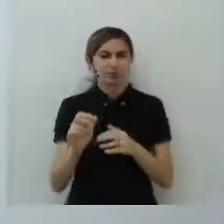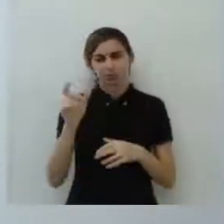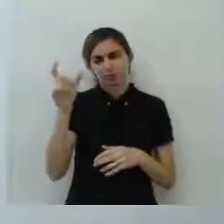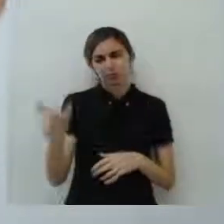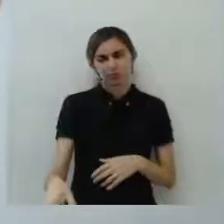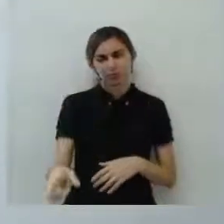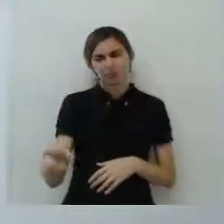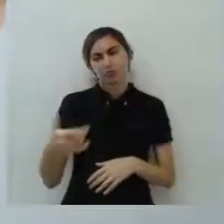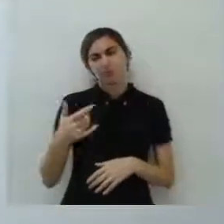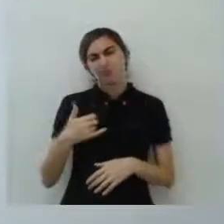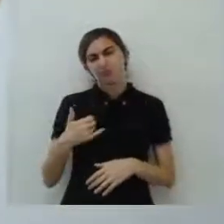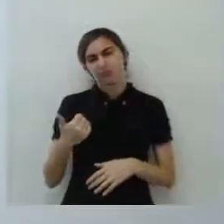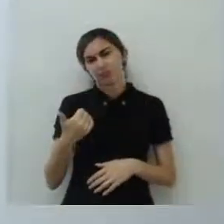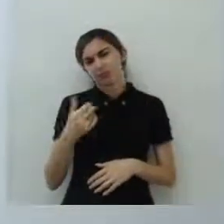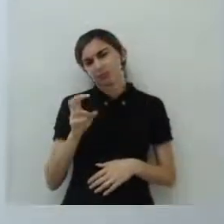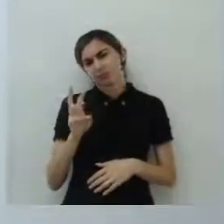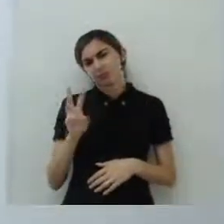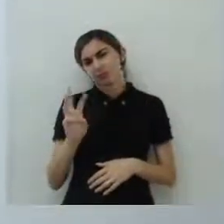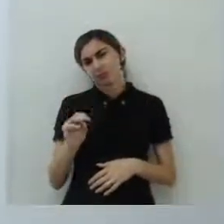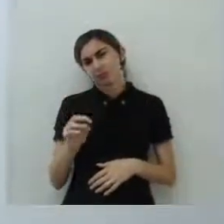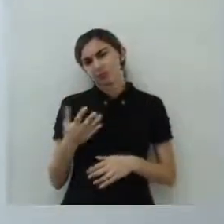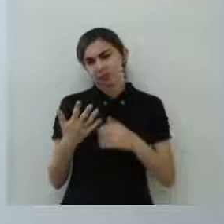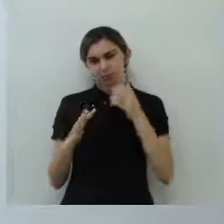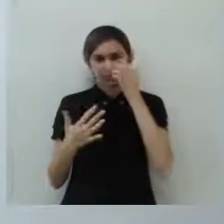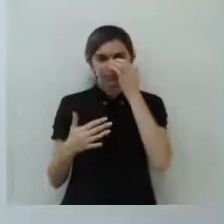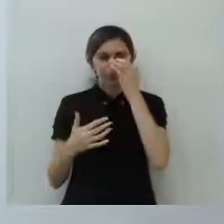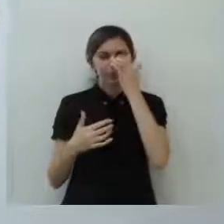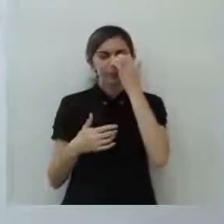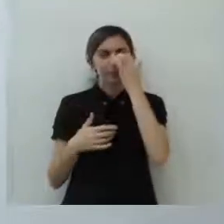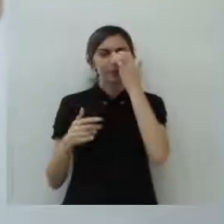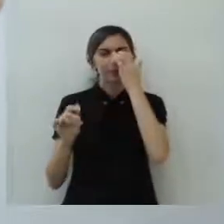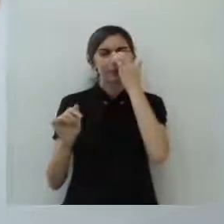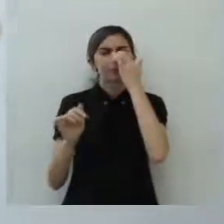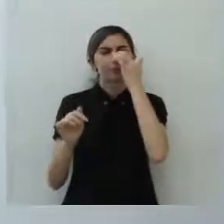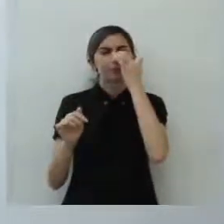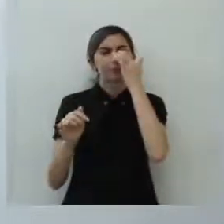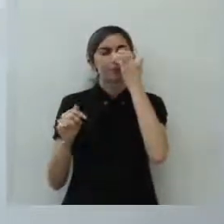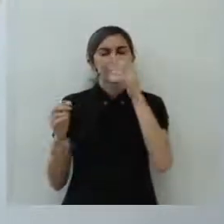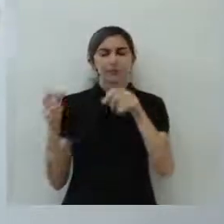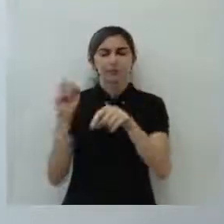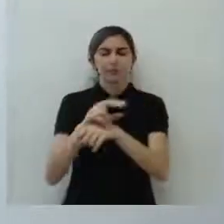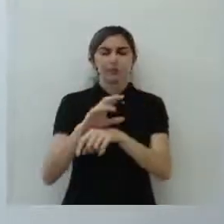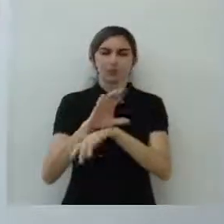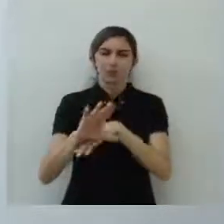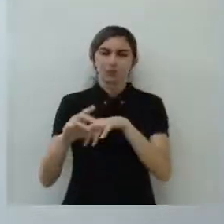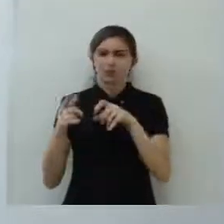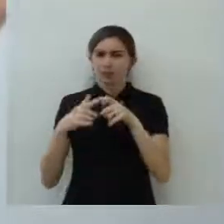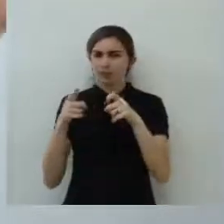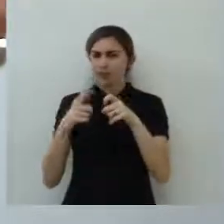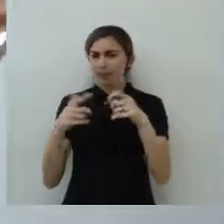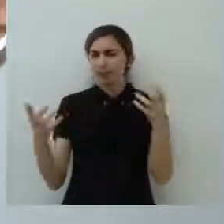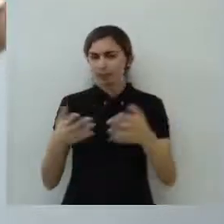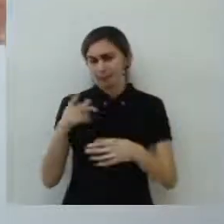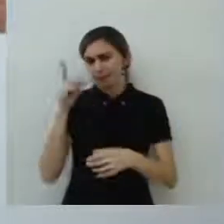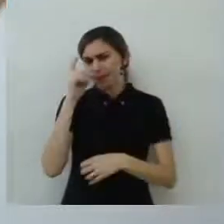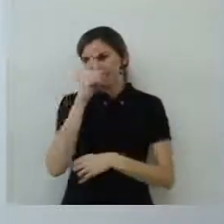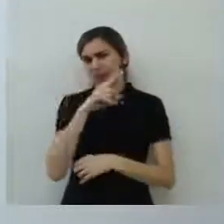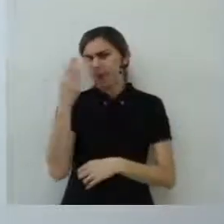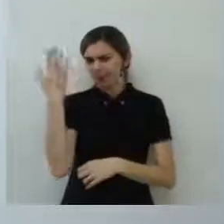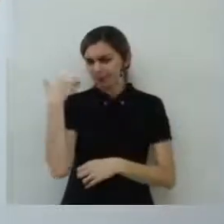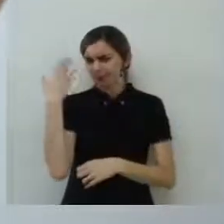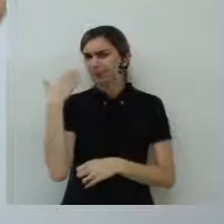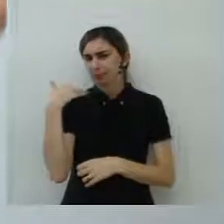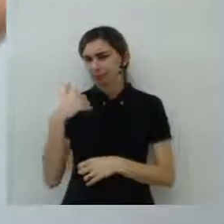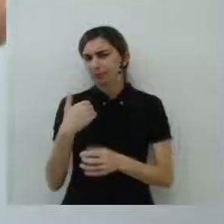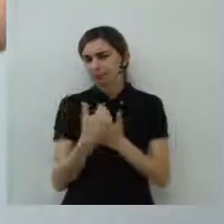Chacrinha, mais ou menos ali 1930, Chacrinha, ele simplesmente entra no curso de medicina. Hoje em dia é muito difícil, naquela época